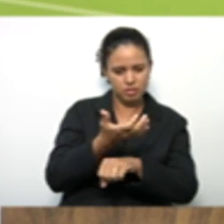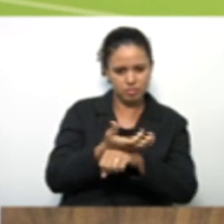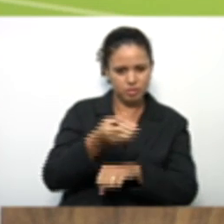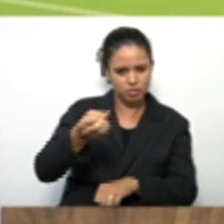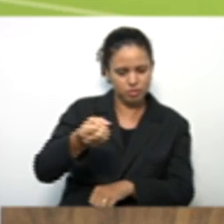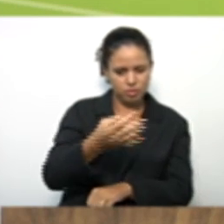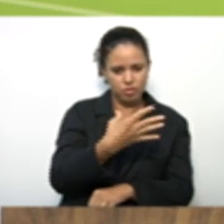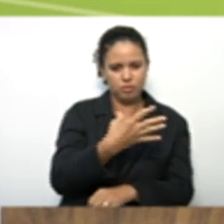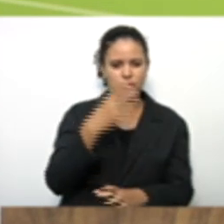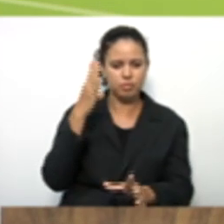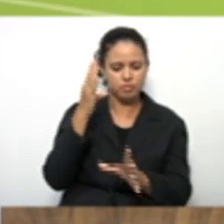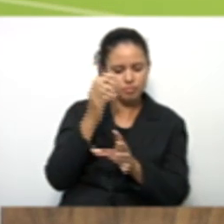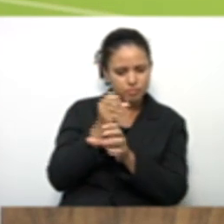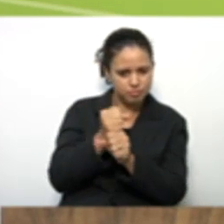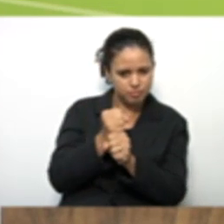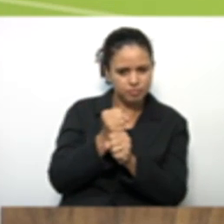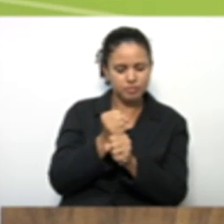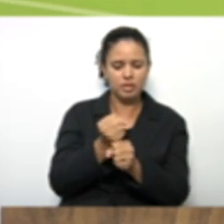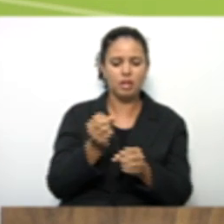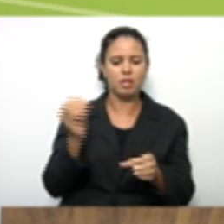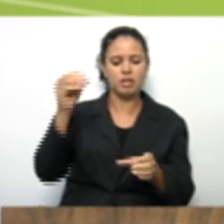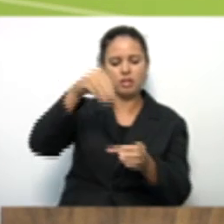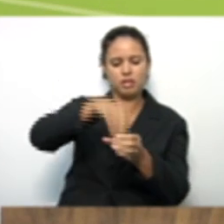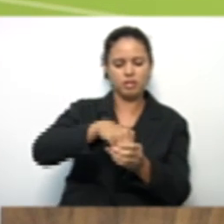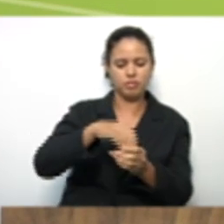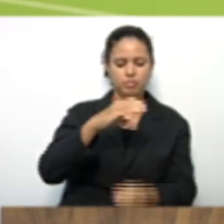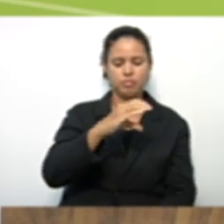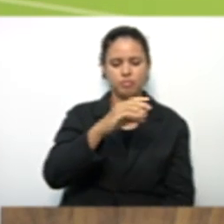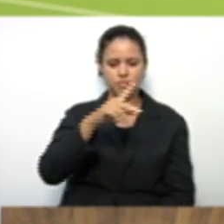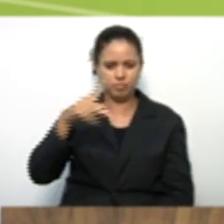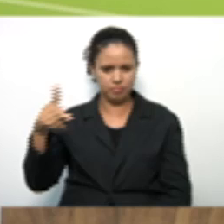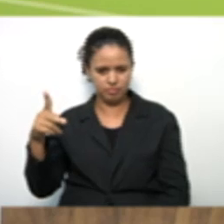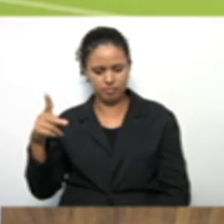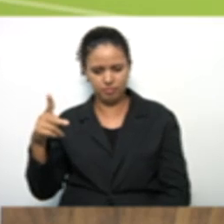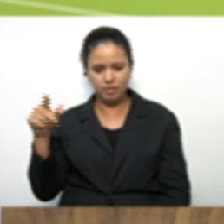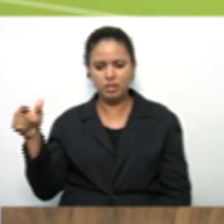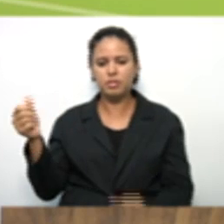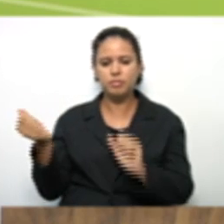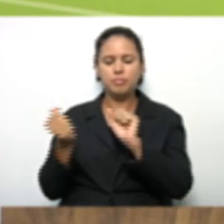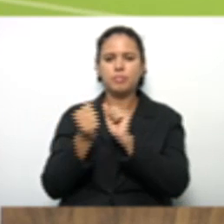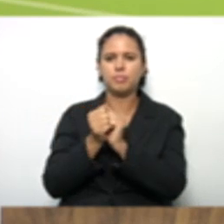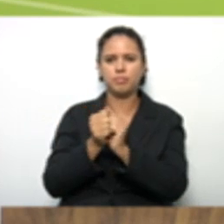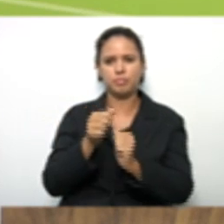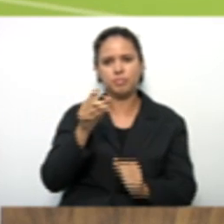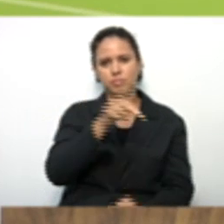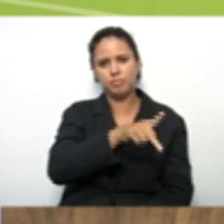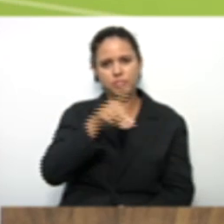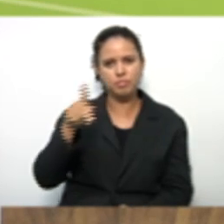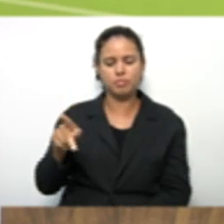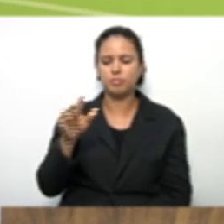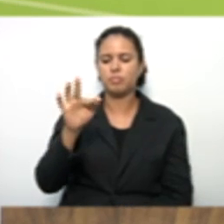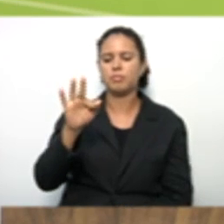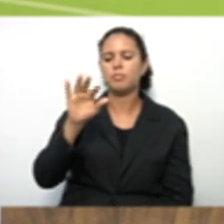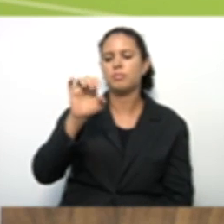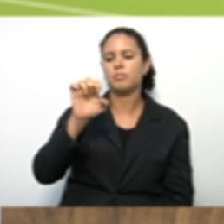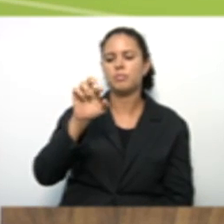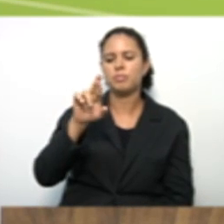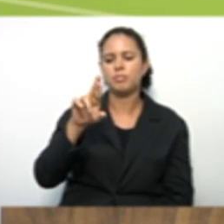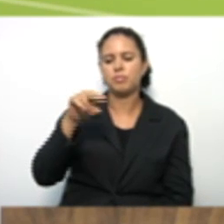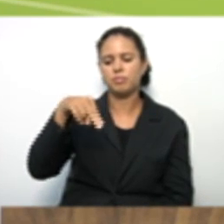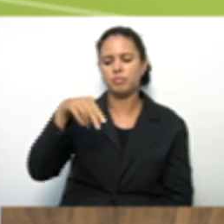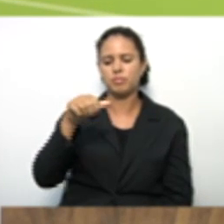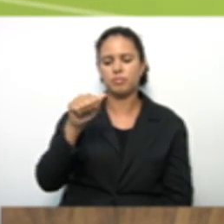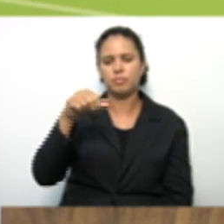cooperativismo. E eu serei o elo de ligação entre vocês e a professora Fernanda. Portanto, qualquer dúvida, qualquer intervenção,